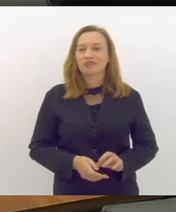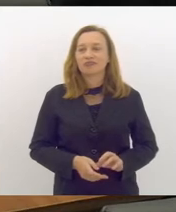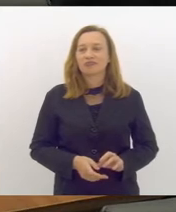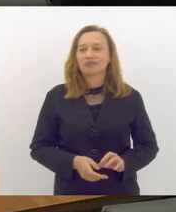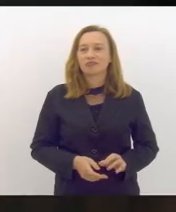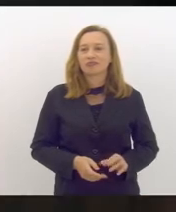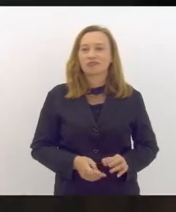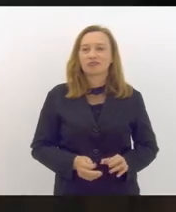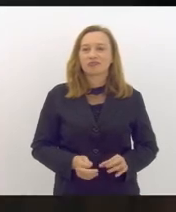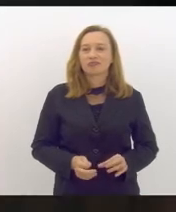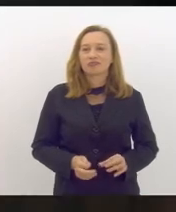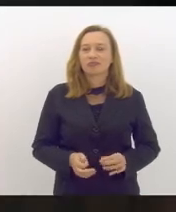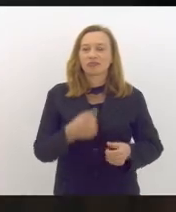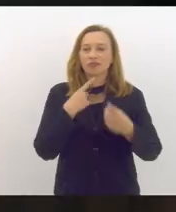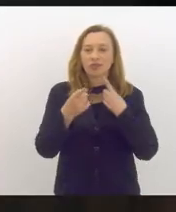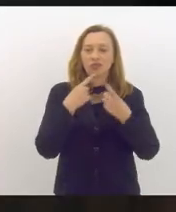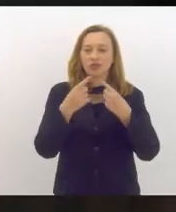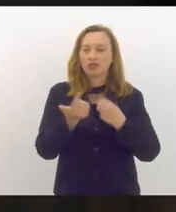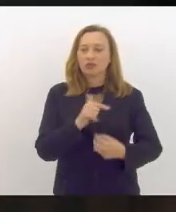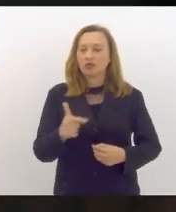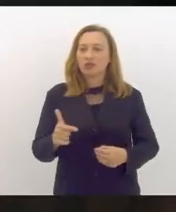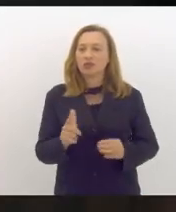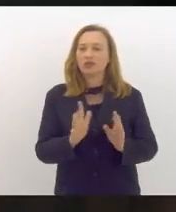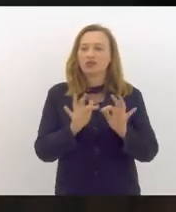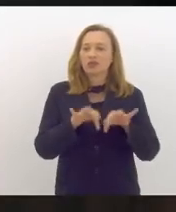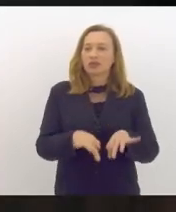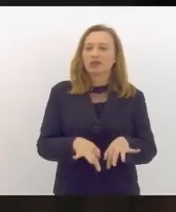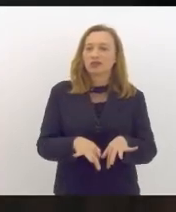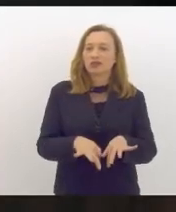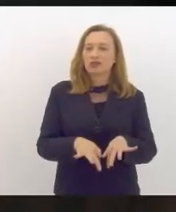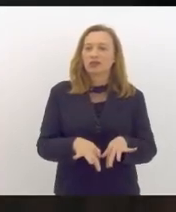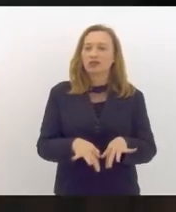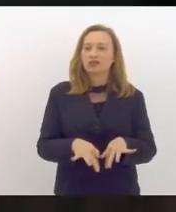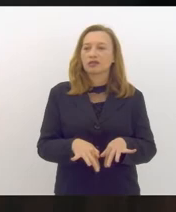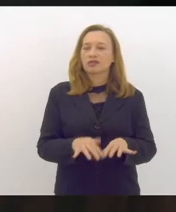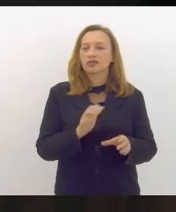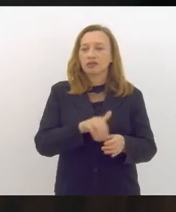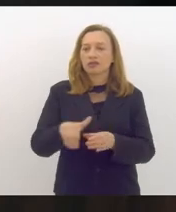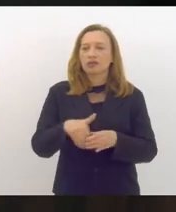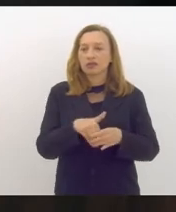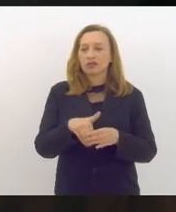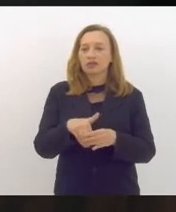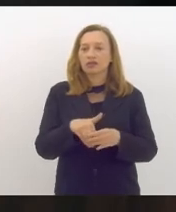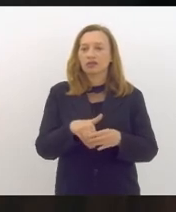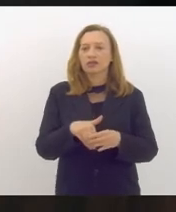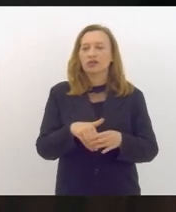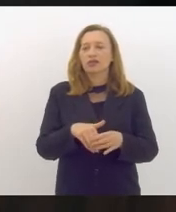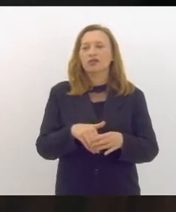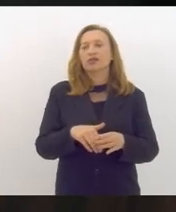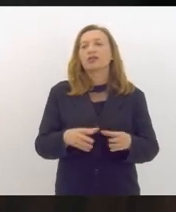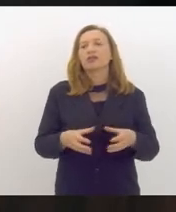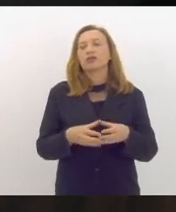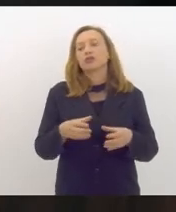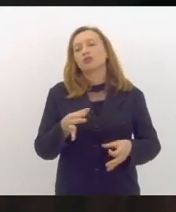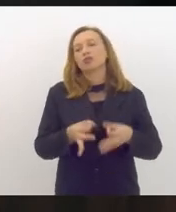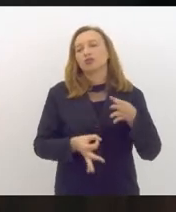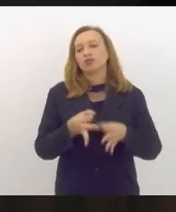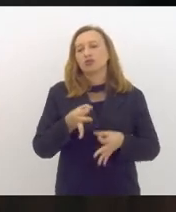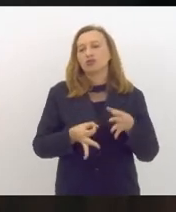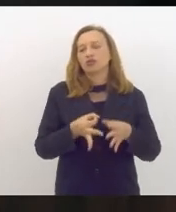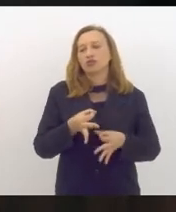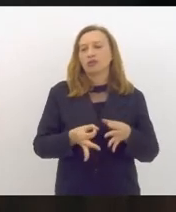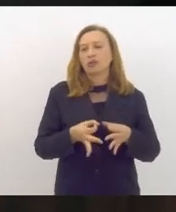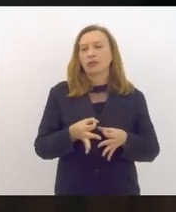Os pareceres emitidos em discussão, não havendo quem queira discutir, cerrada a discussão em votação, parecer da Comissão de Constituição